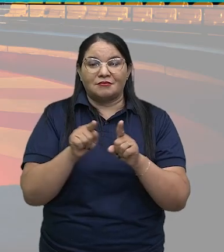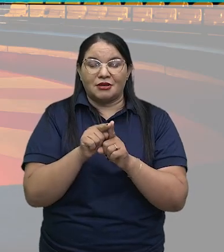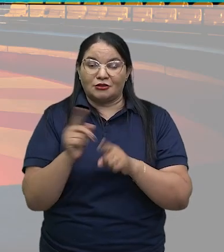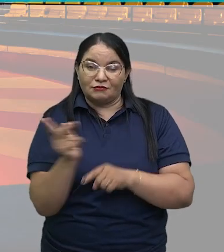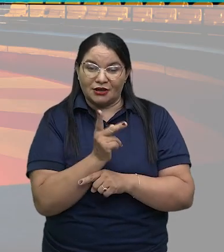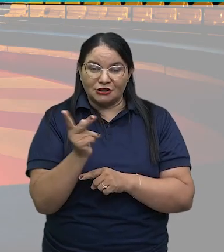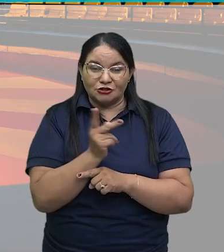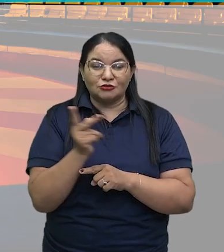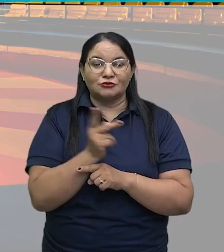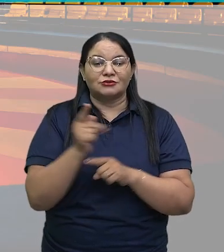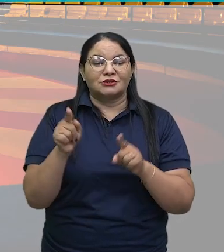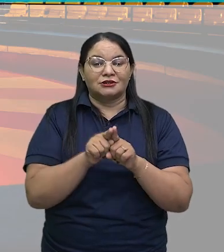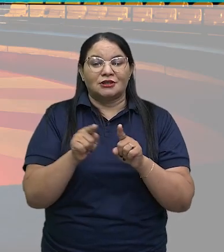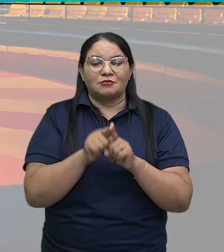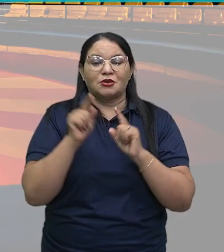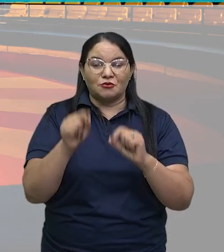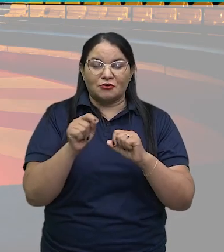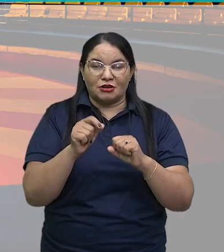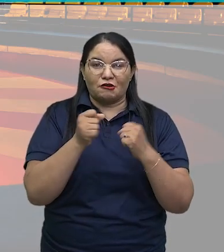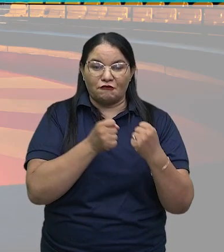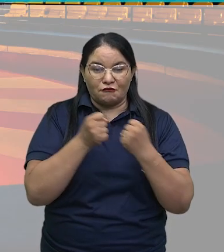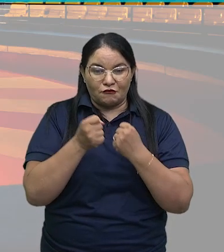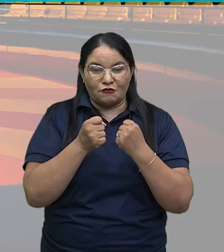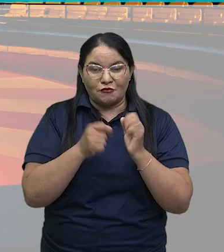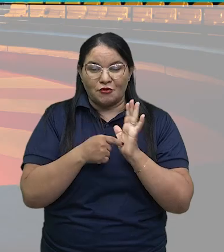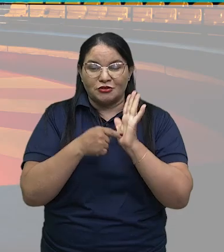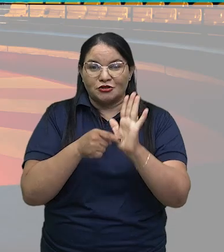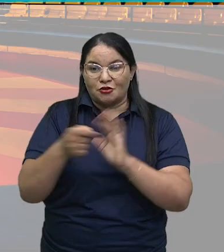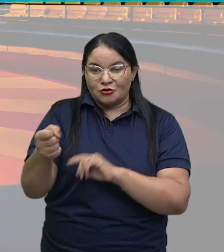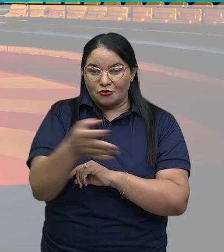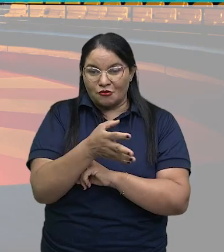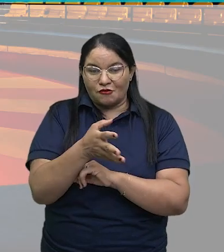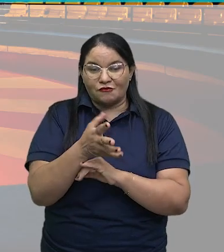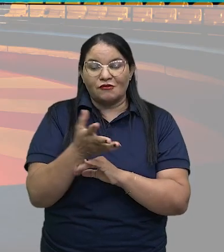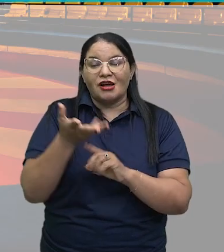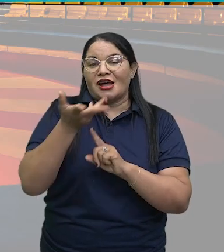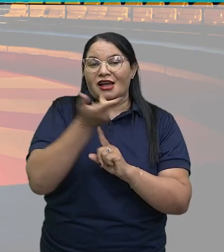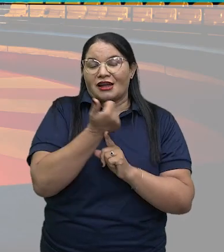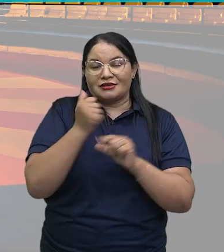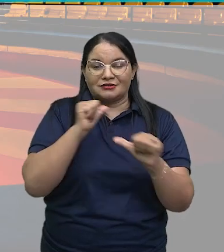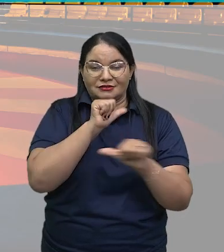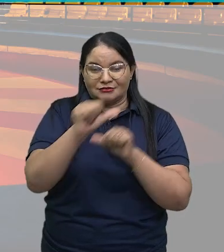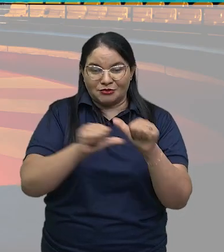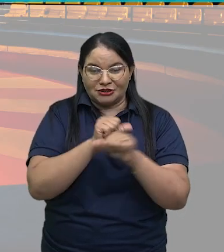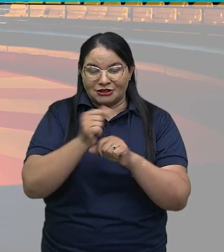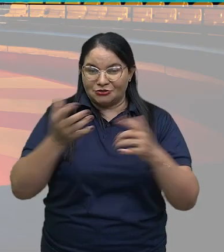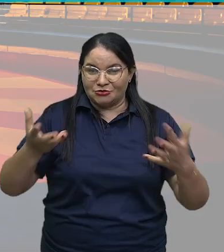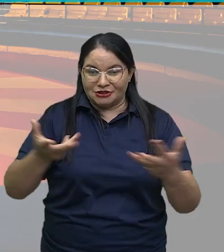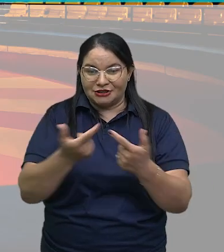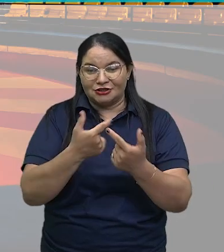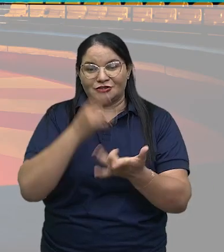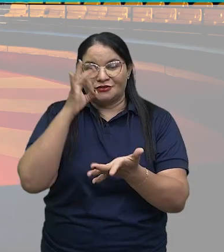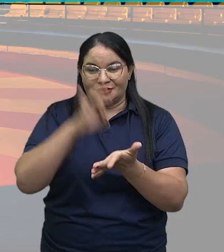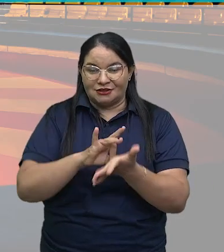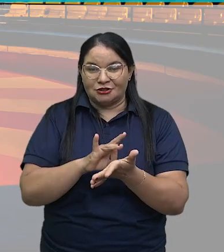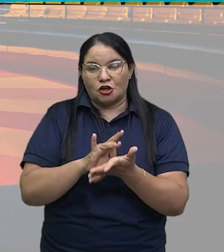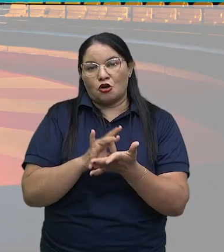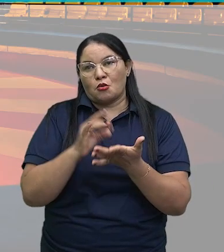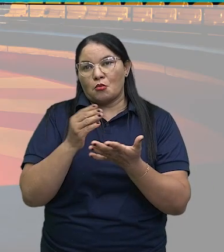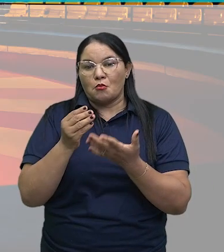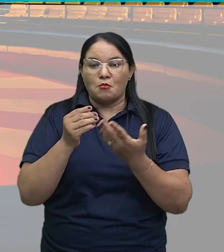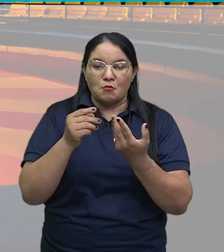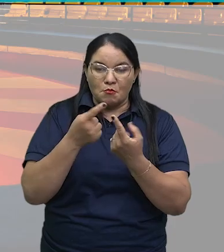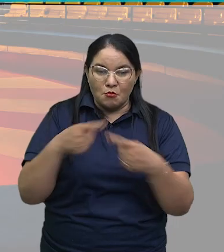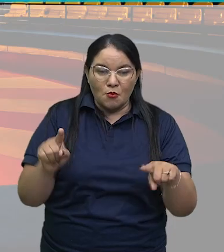entre essas duas forças, trazendo algo novo, a arte de transformar habilidades reais,